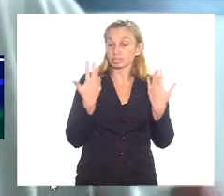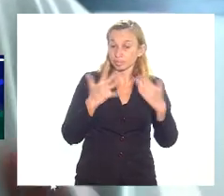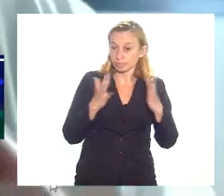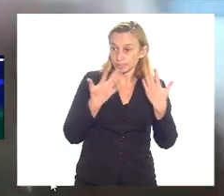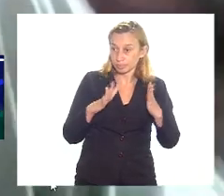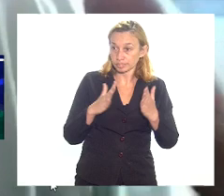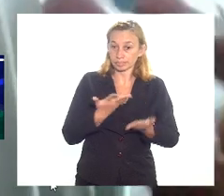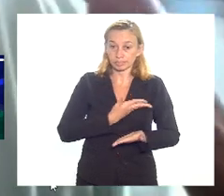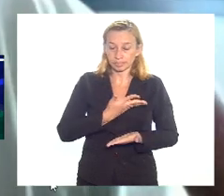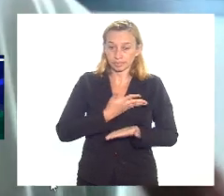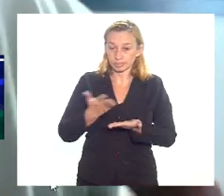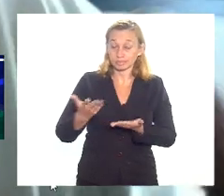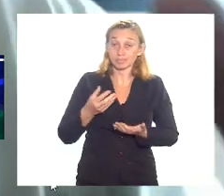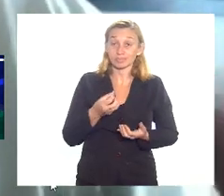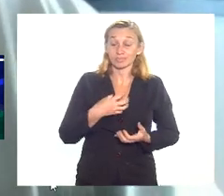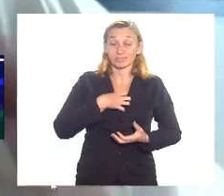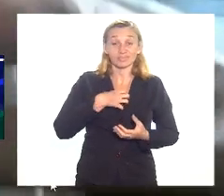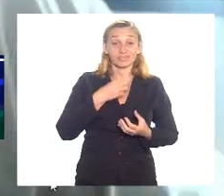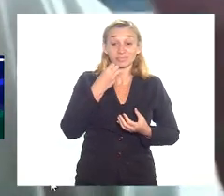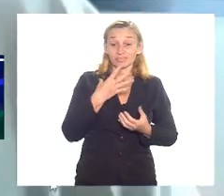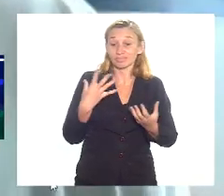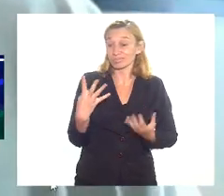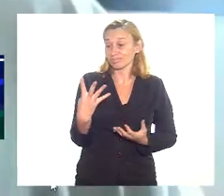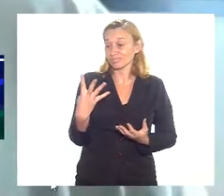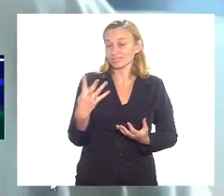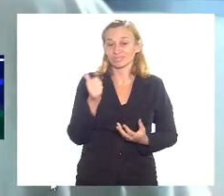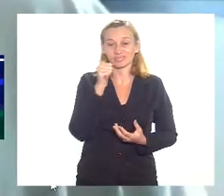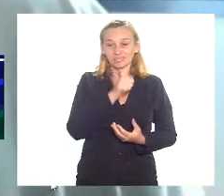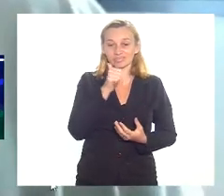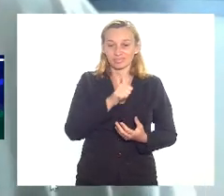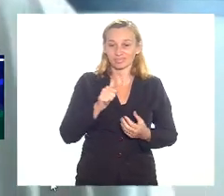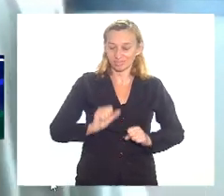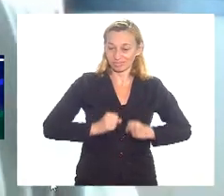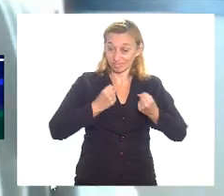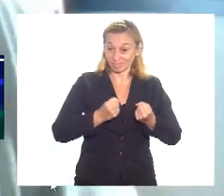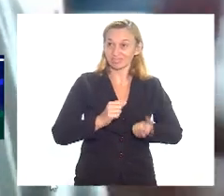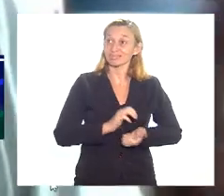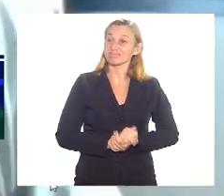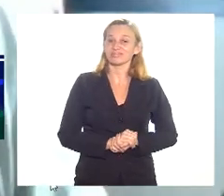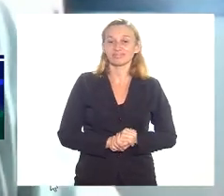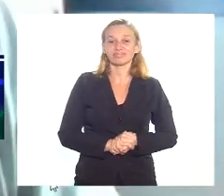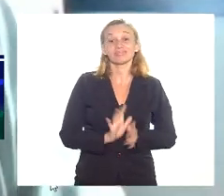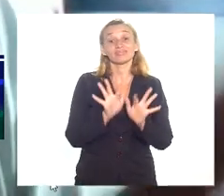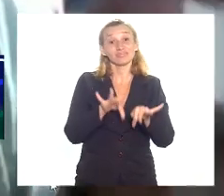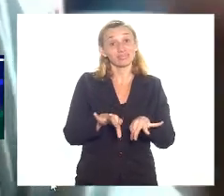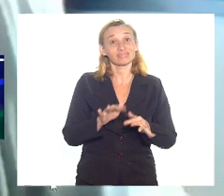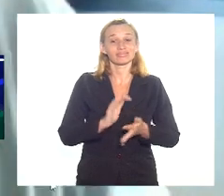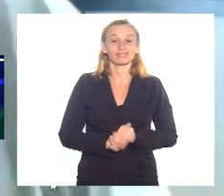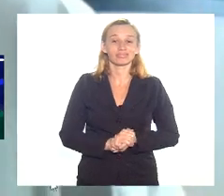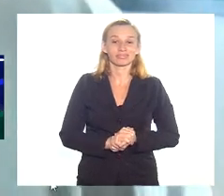filhas. Me sinto muito bem em companhia de 4 mulheres guerreiras. E, por fim,